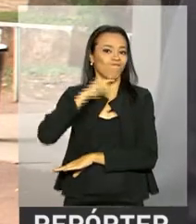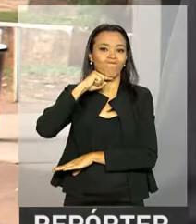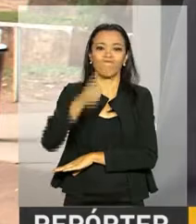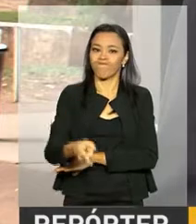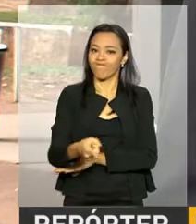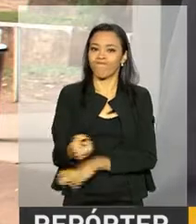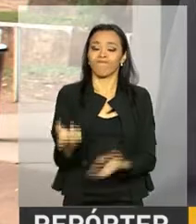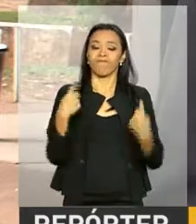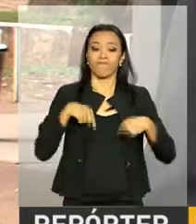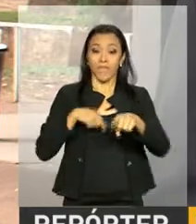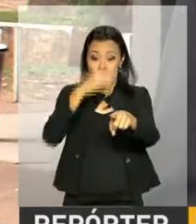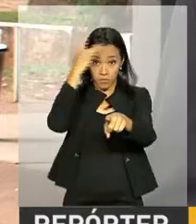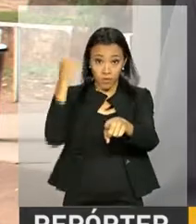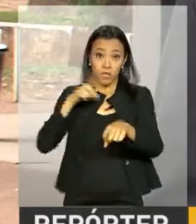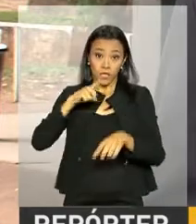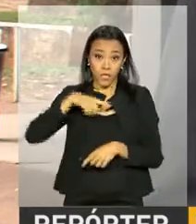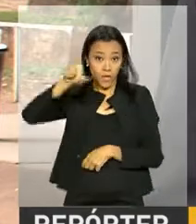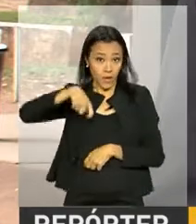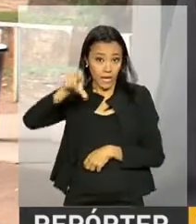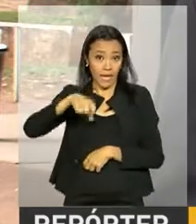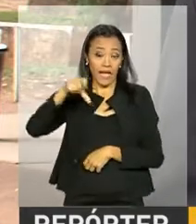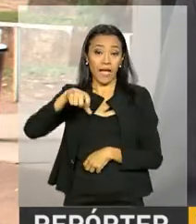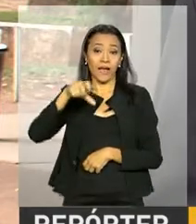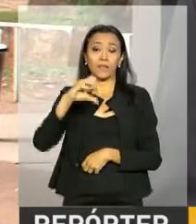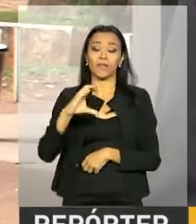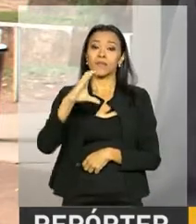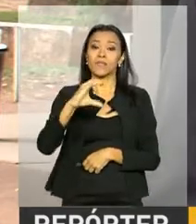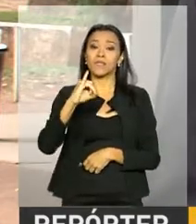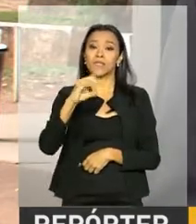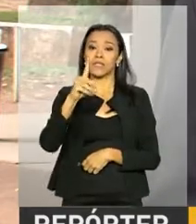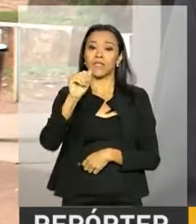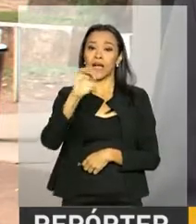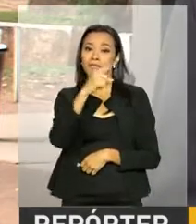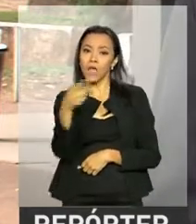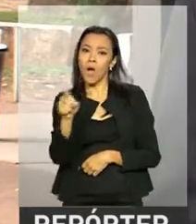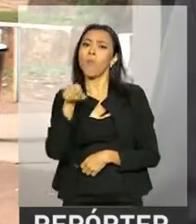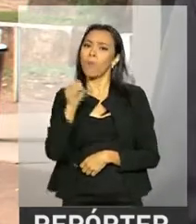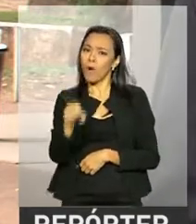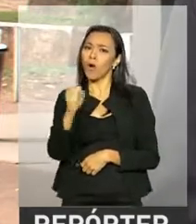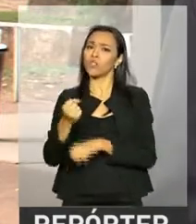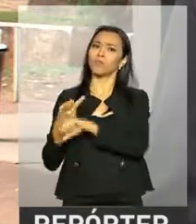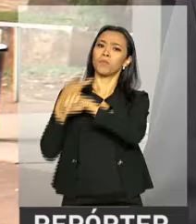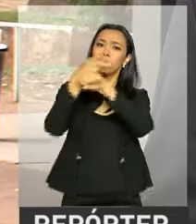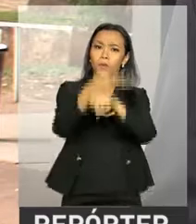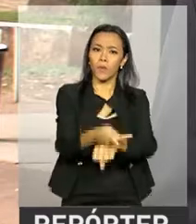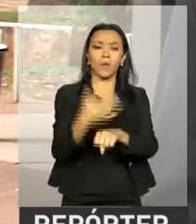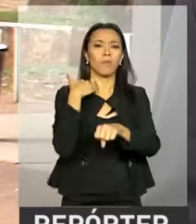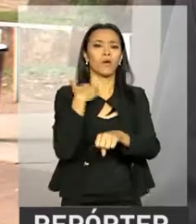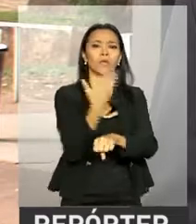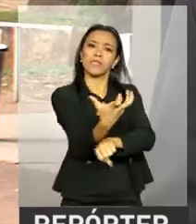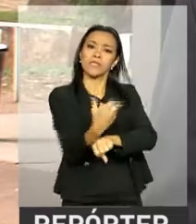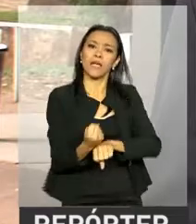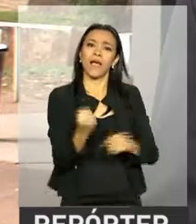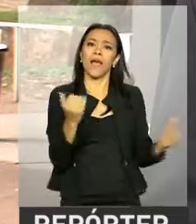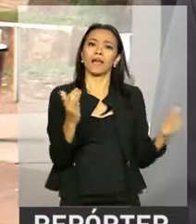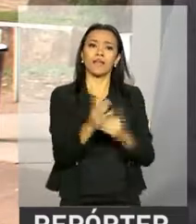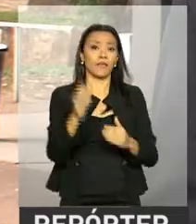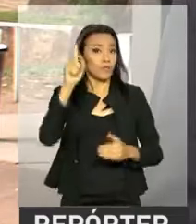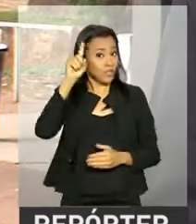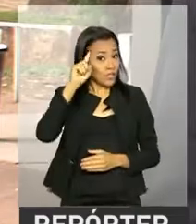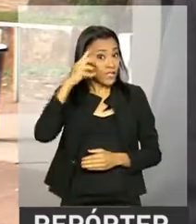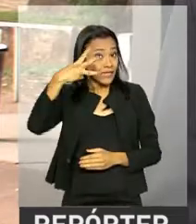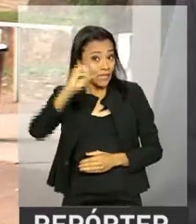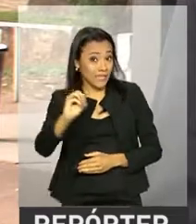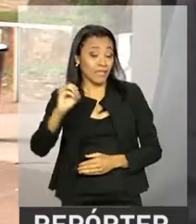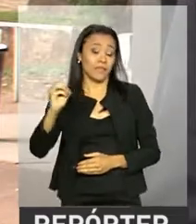que possuem o cartão cidadão com senha registrada podem fazer o saque do abono salarial até a próxima sexta feira dia 30 em